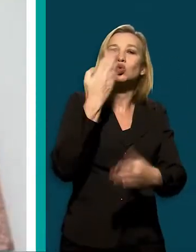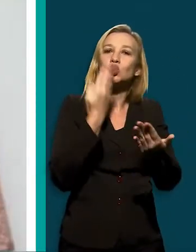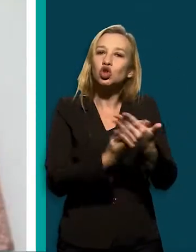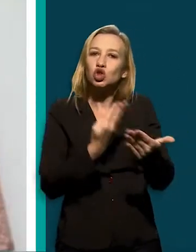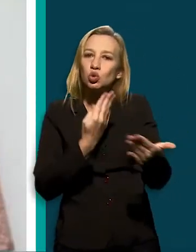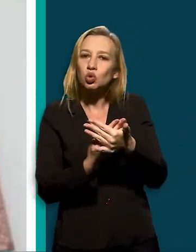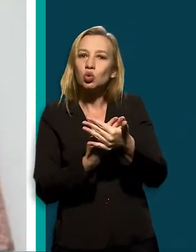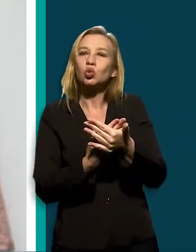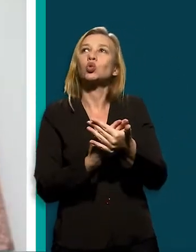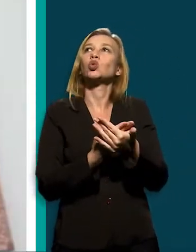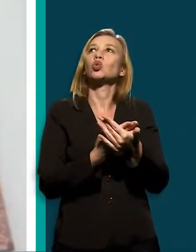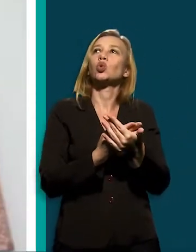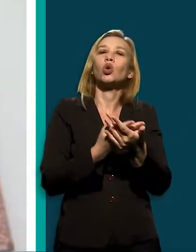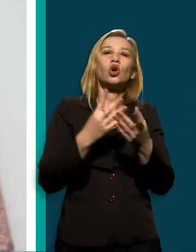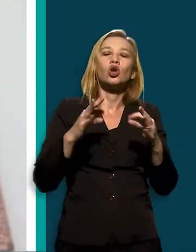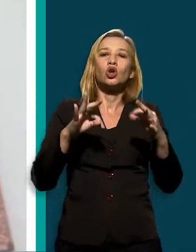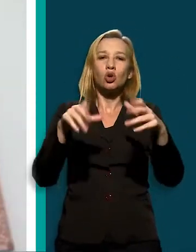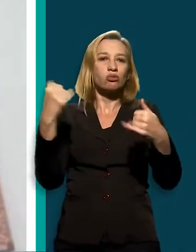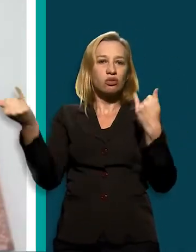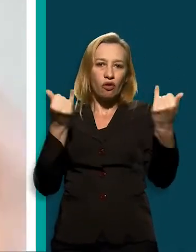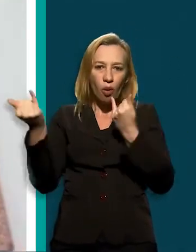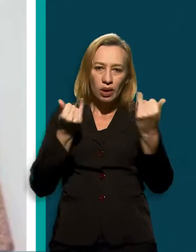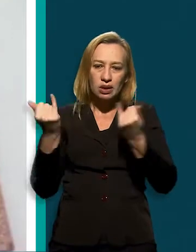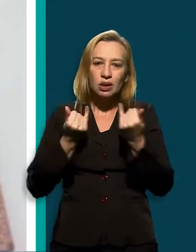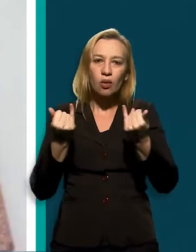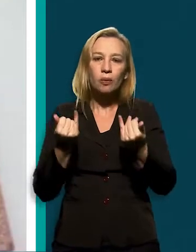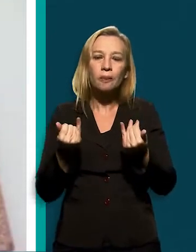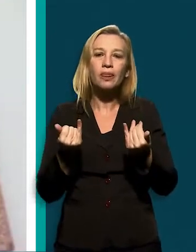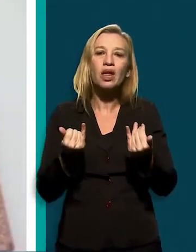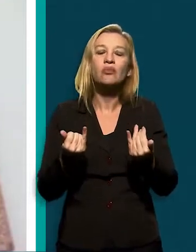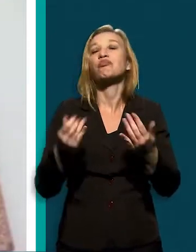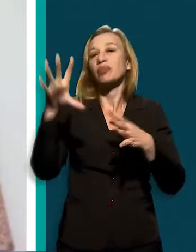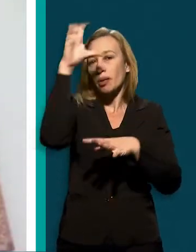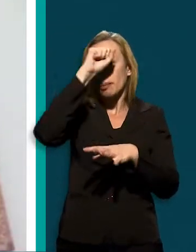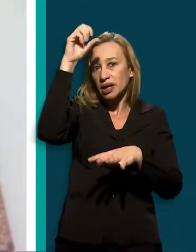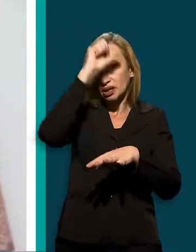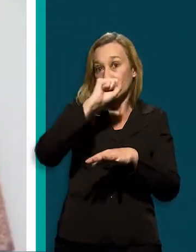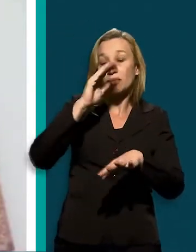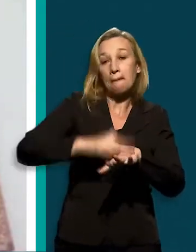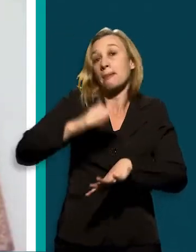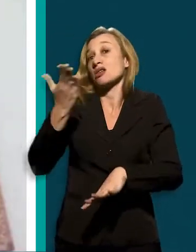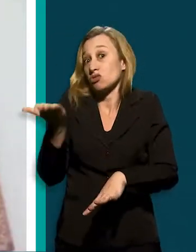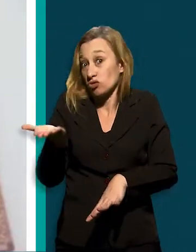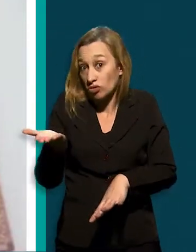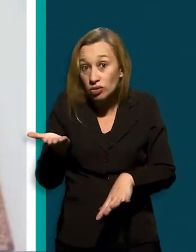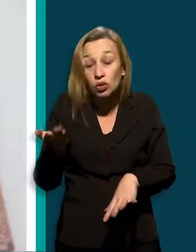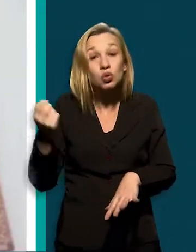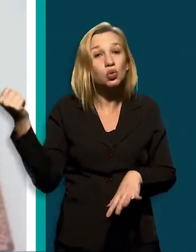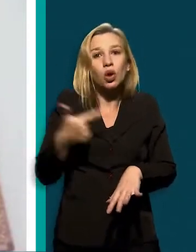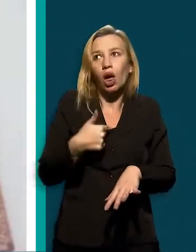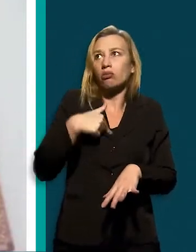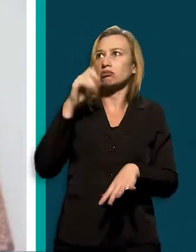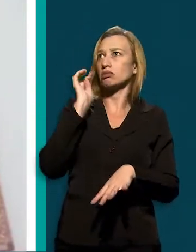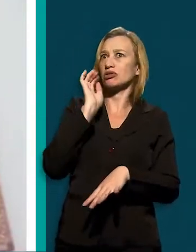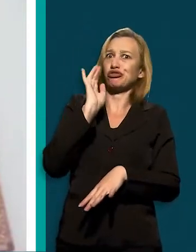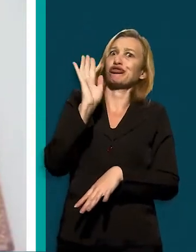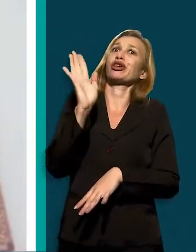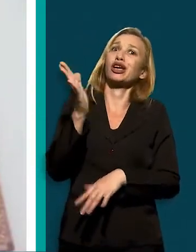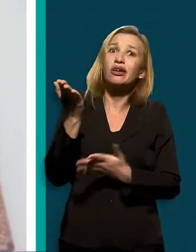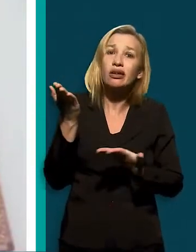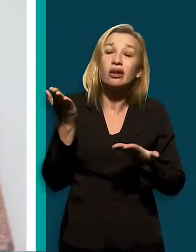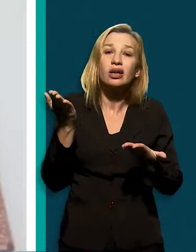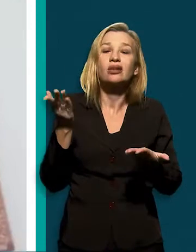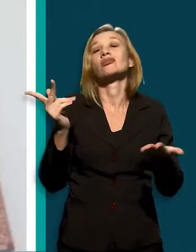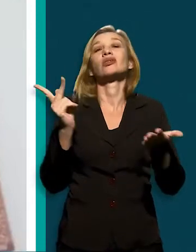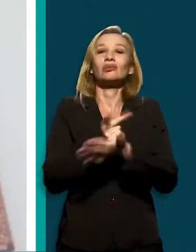Material de estudo, material de muita informação. Então, a gente acabou aprendendo mais do que eu imaginei